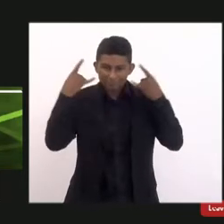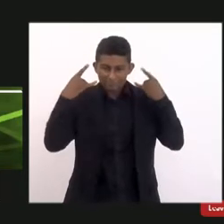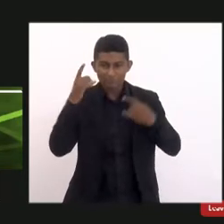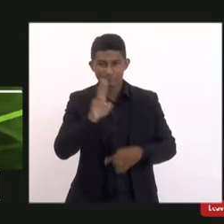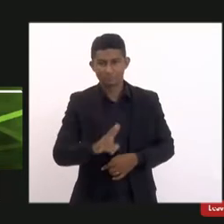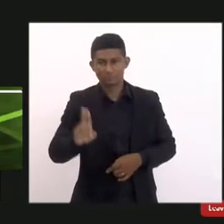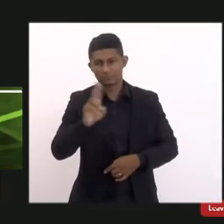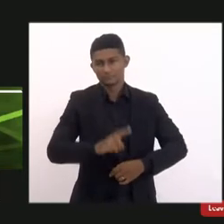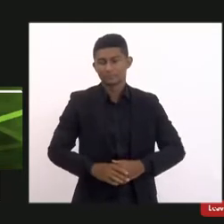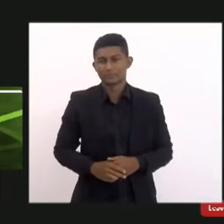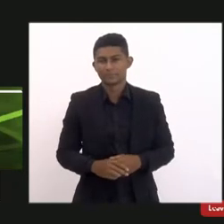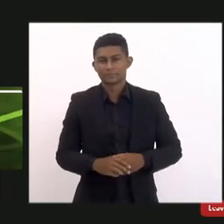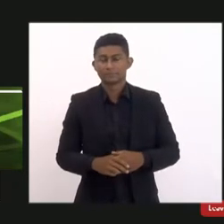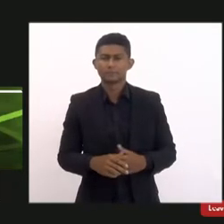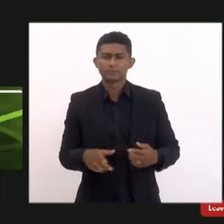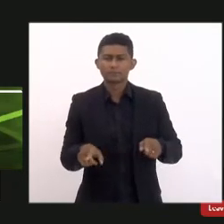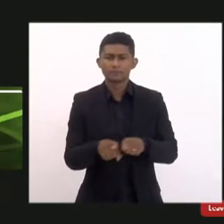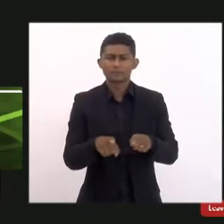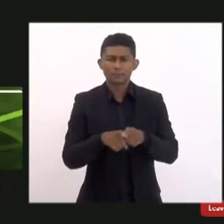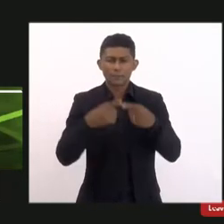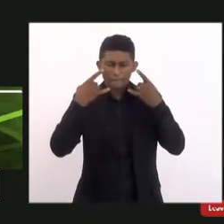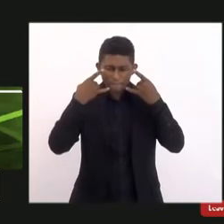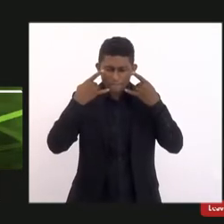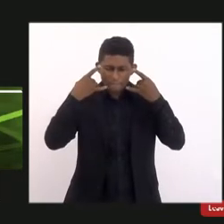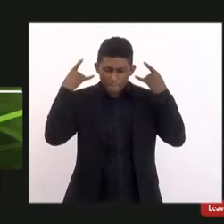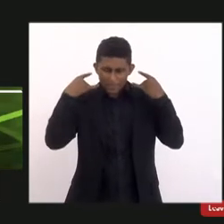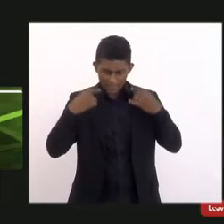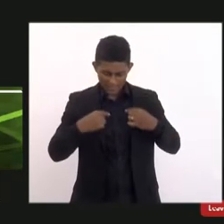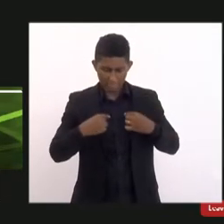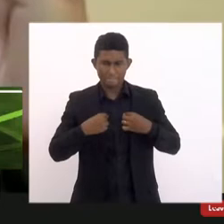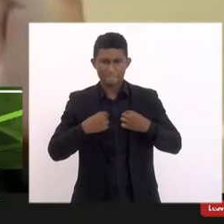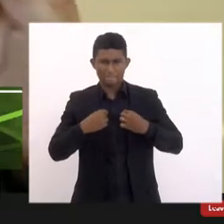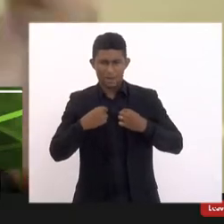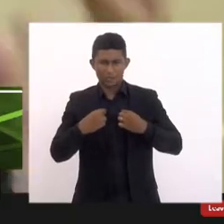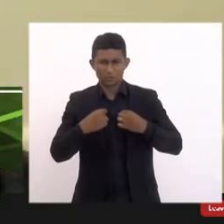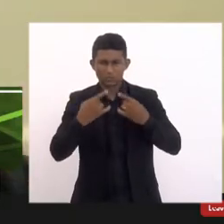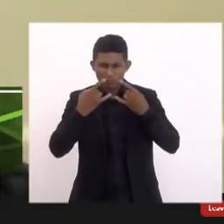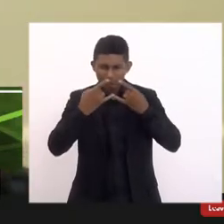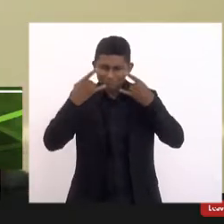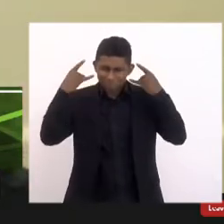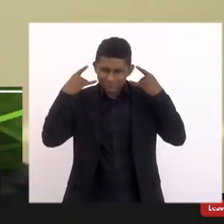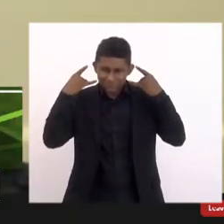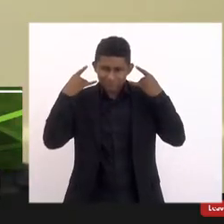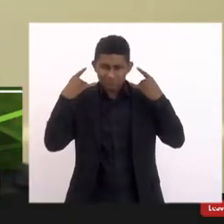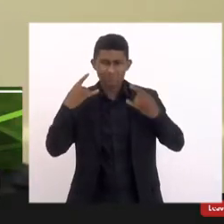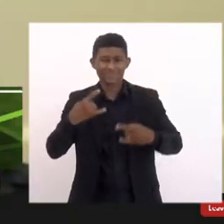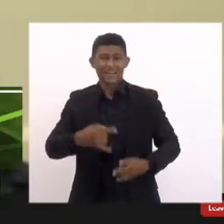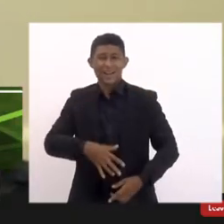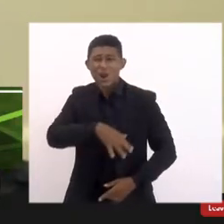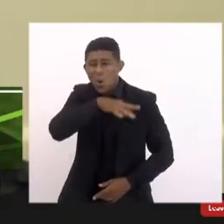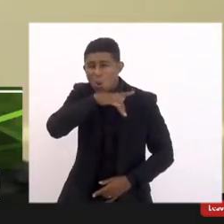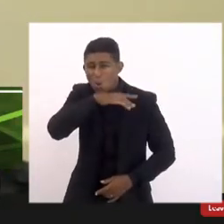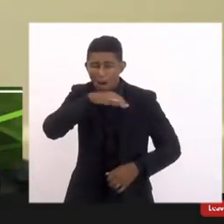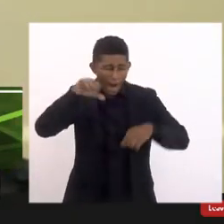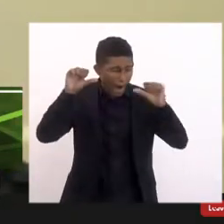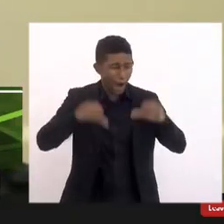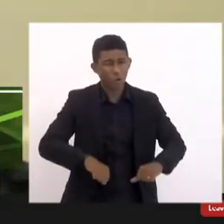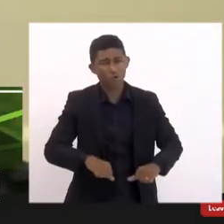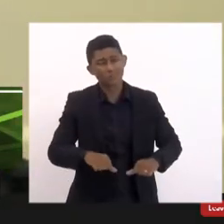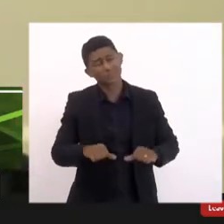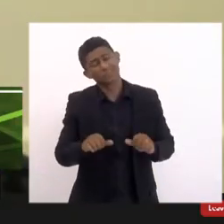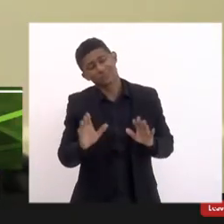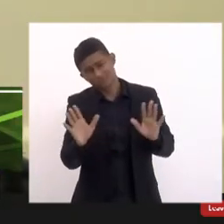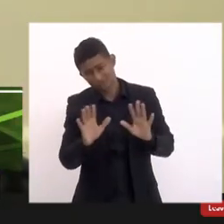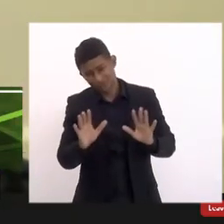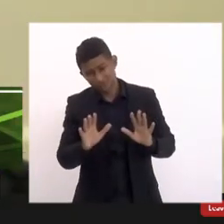pano deva ser condenada, tá? Eu acho que, assim, se as escolas puderem ter as máscaras cirúrgicas, melhor, que é